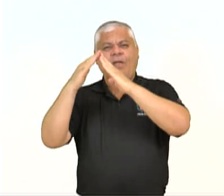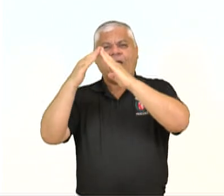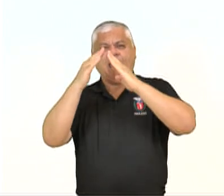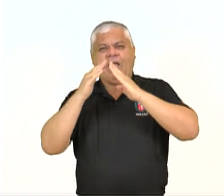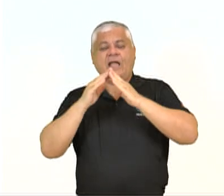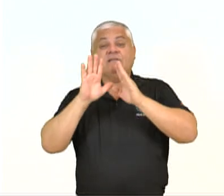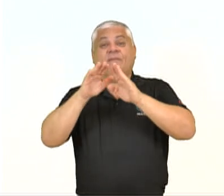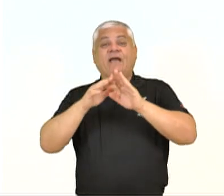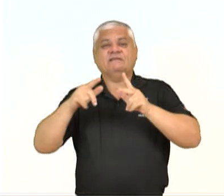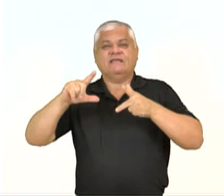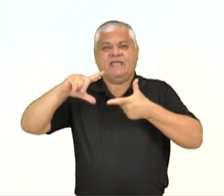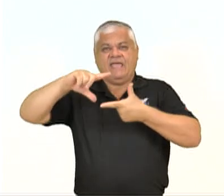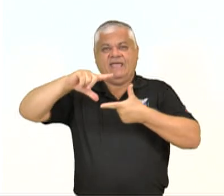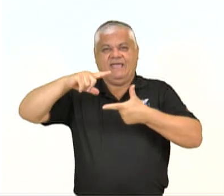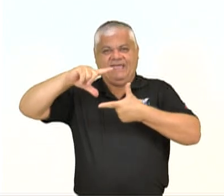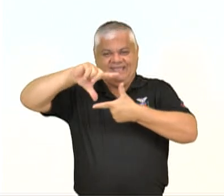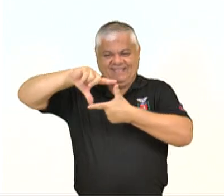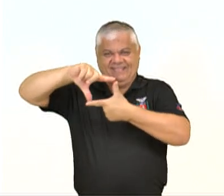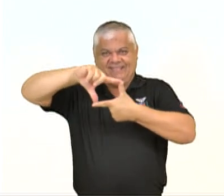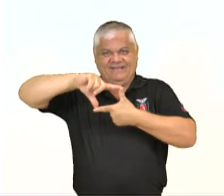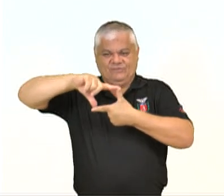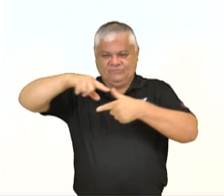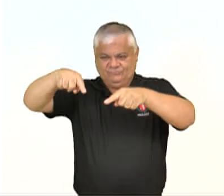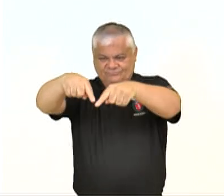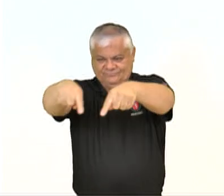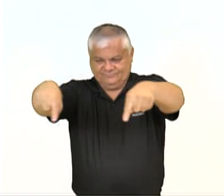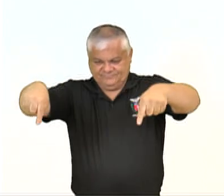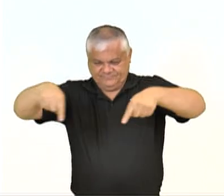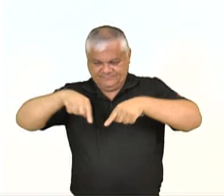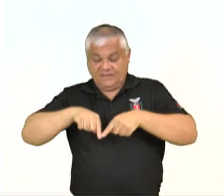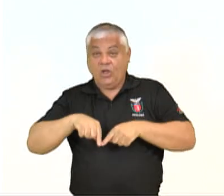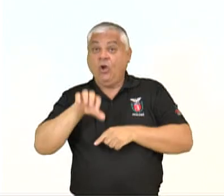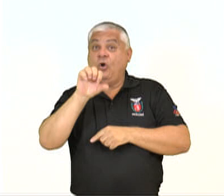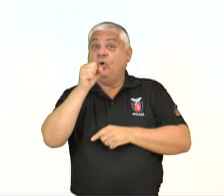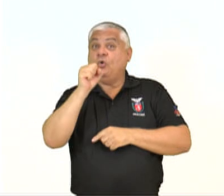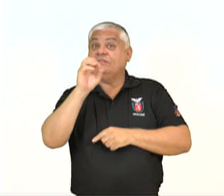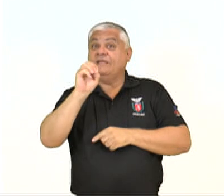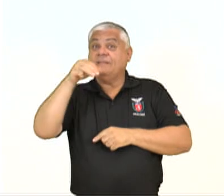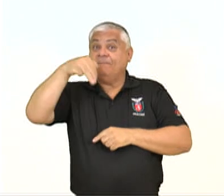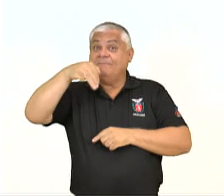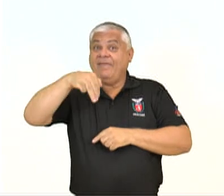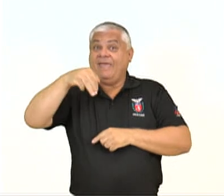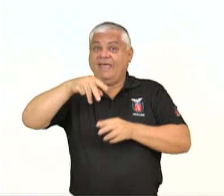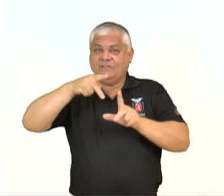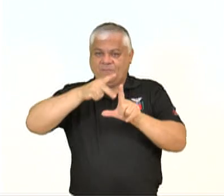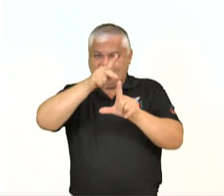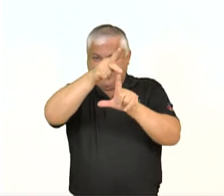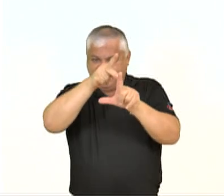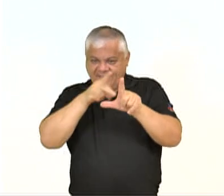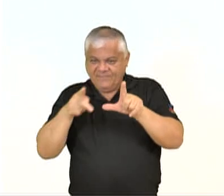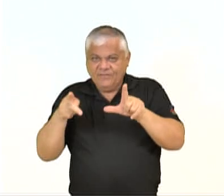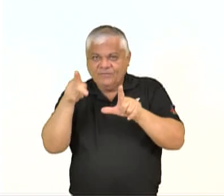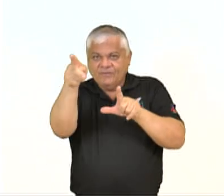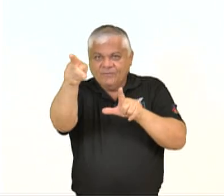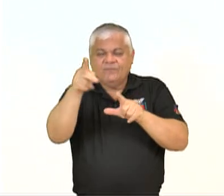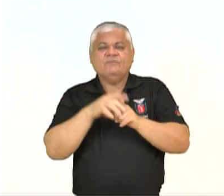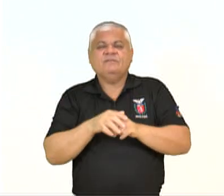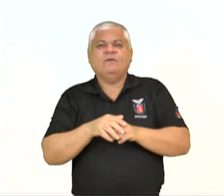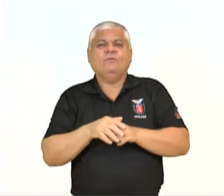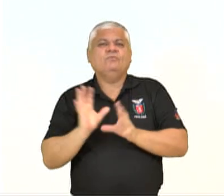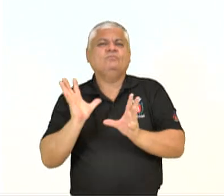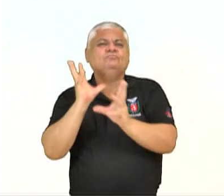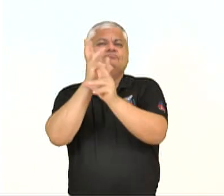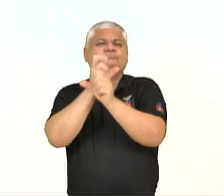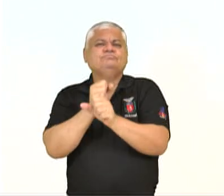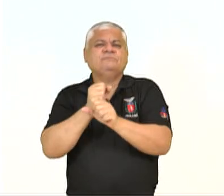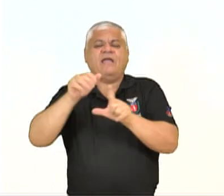retangular. O retângulo onde a casa será construída tem 80 metros de perímetro. Calcule as dimensões desse retângulo, sabendo que